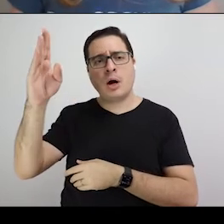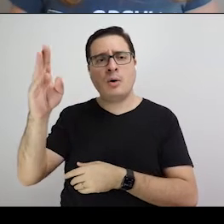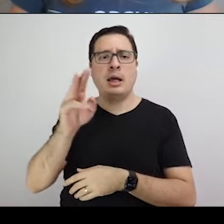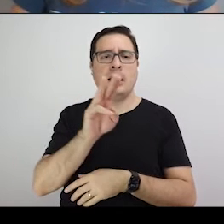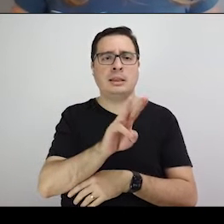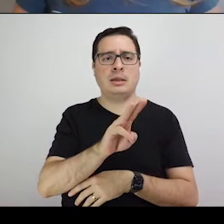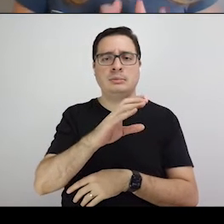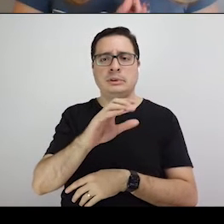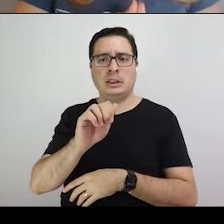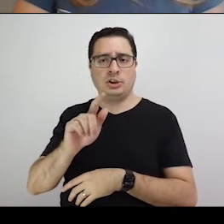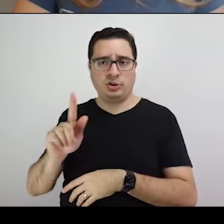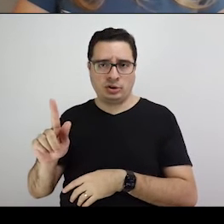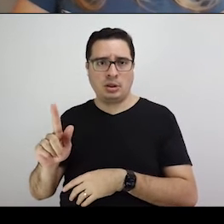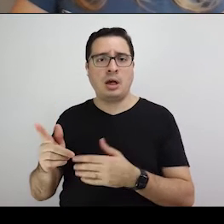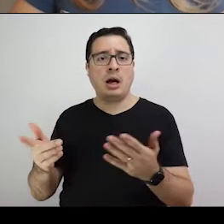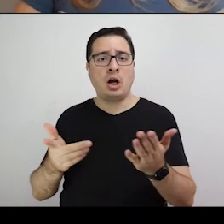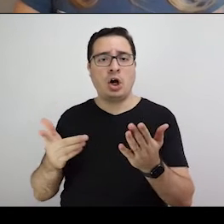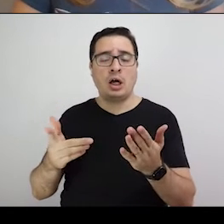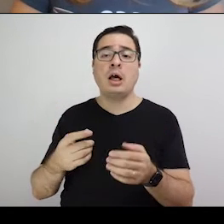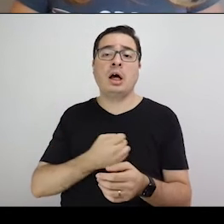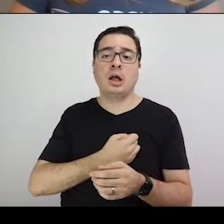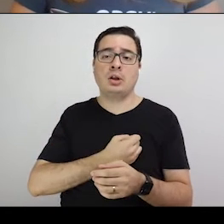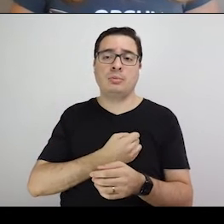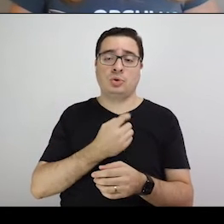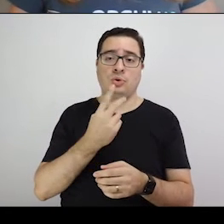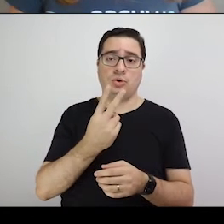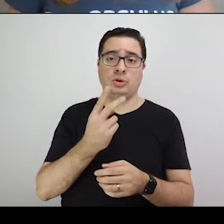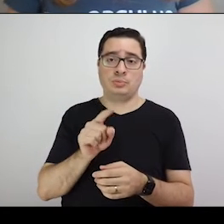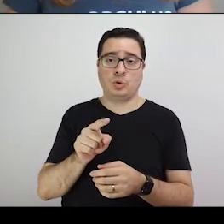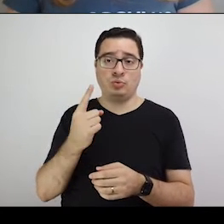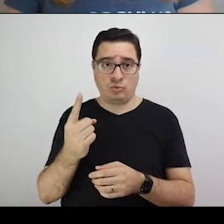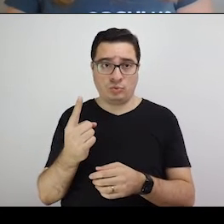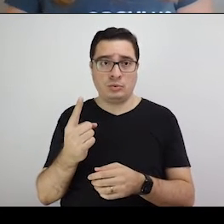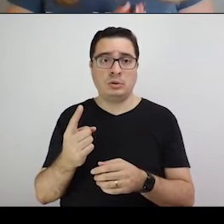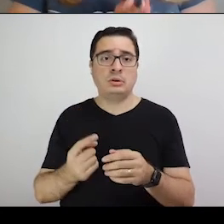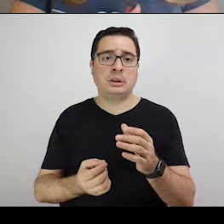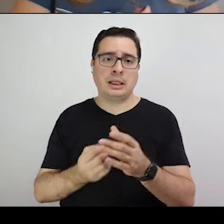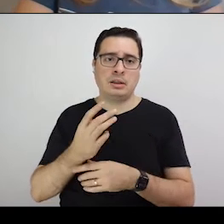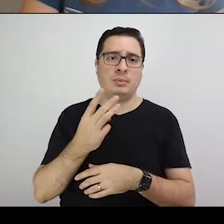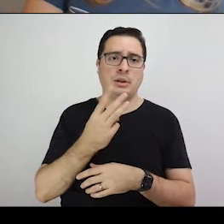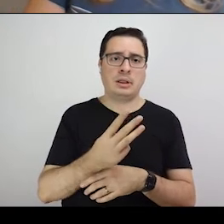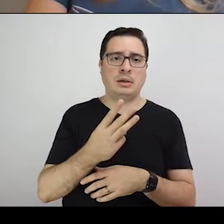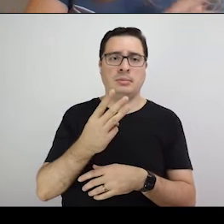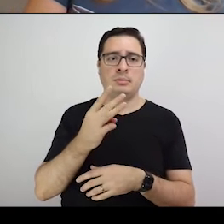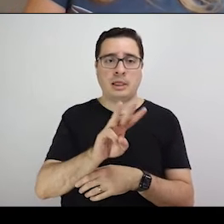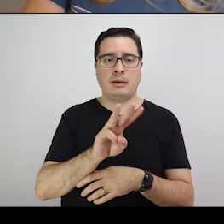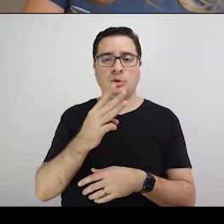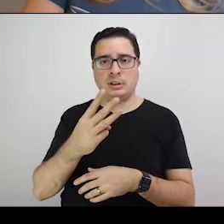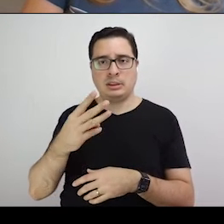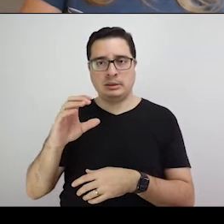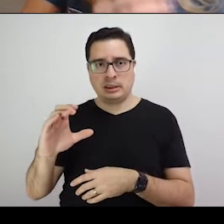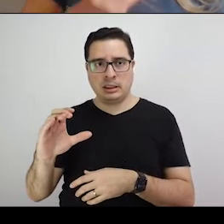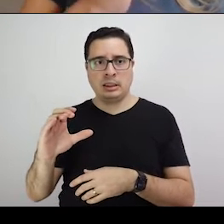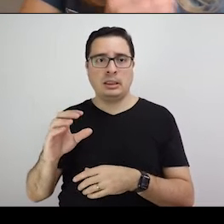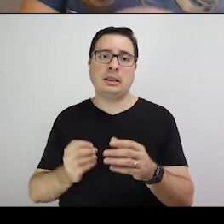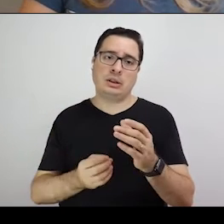WCAG, atualmente em sua versão 2.1, desenvolvida pelo W3C a partir da criação do WAI,